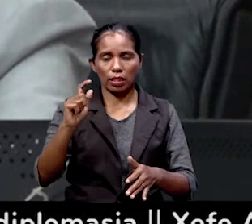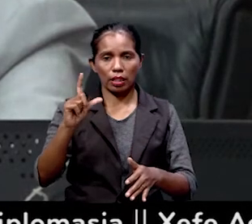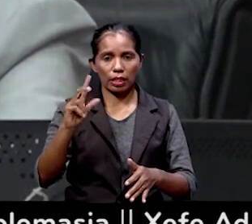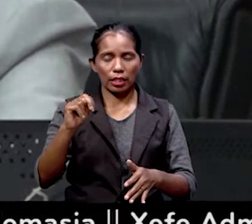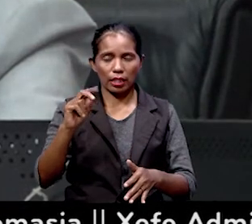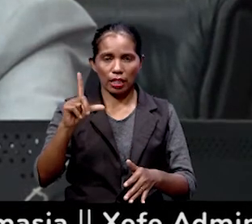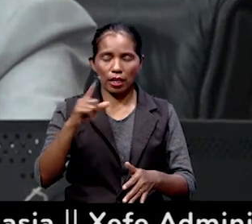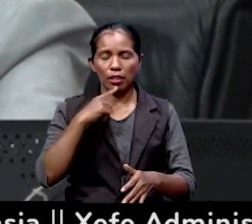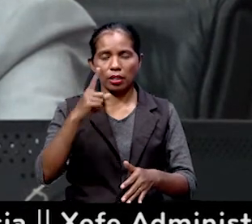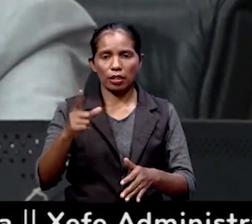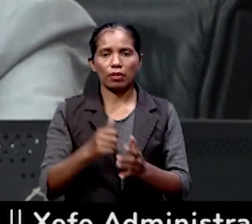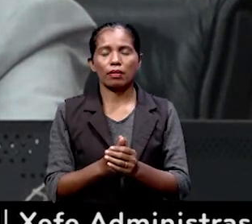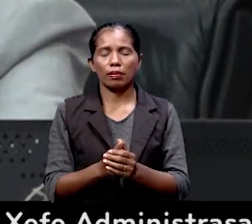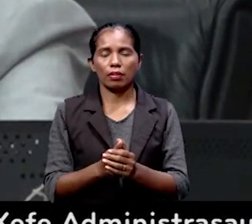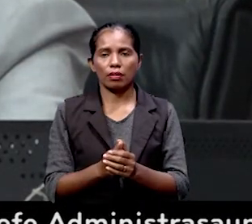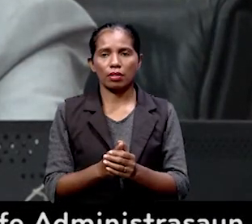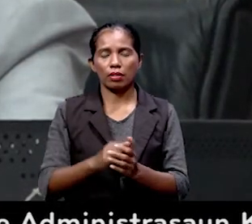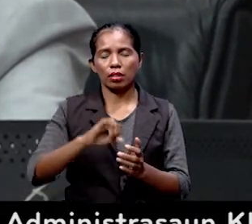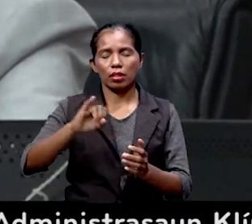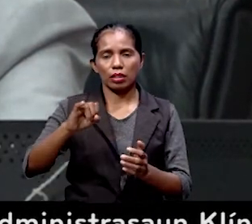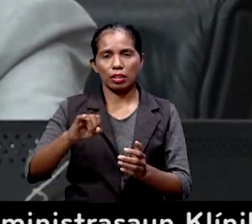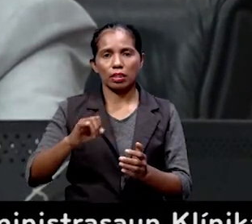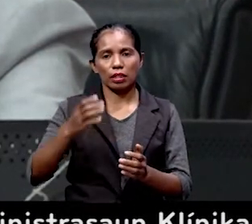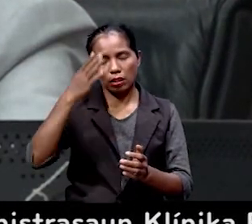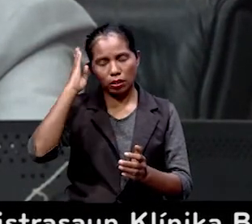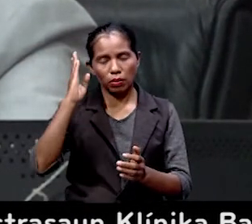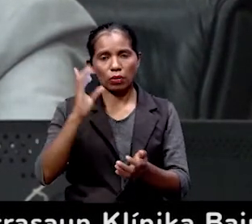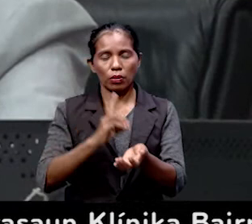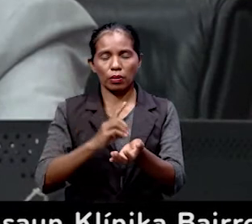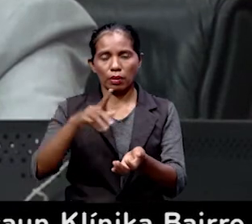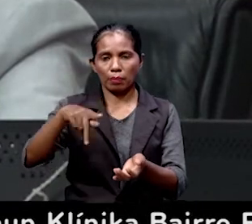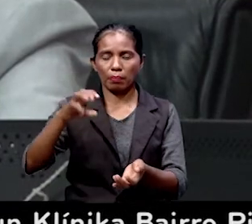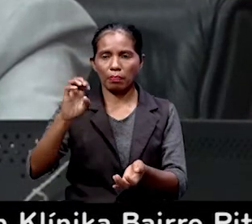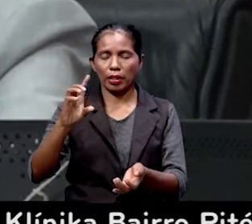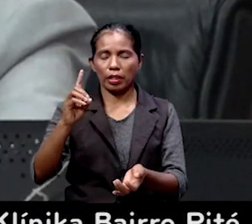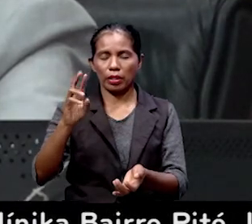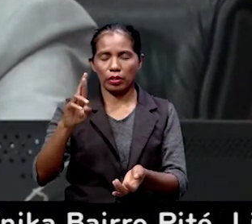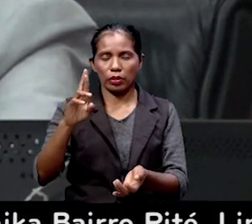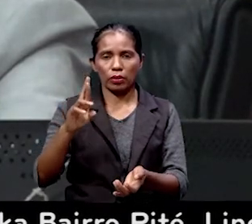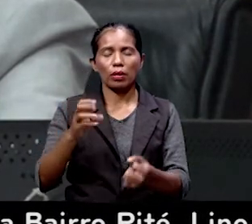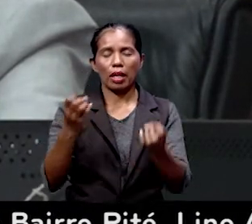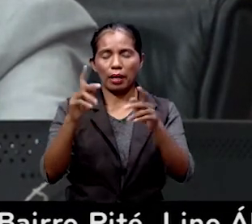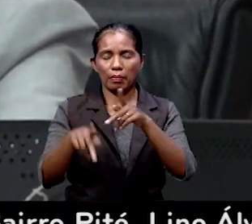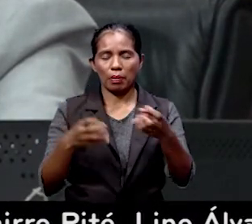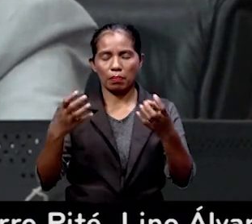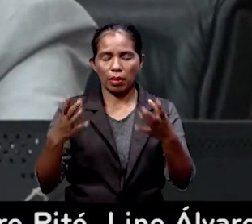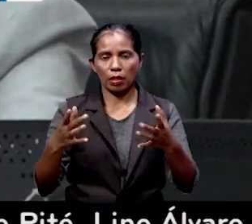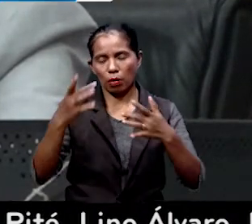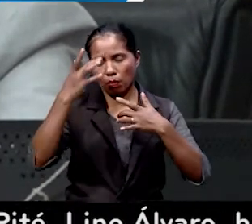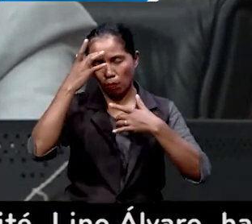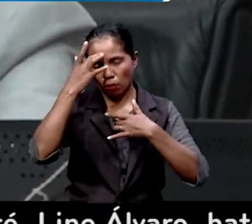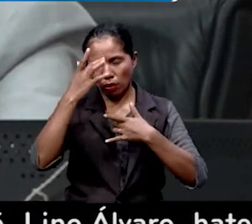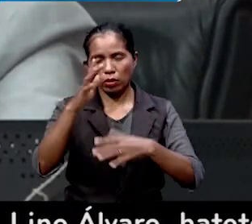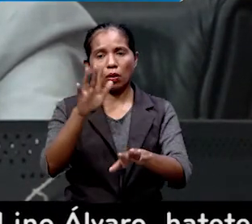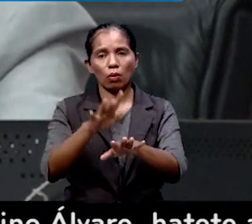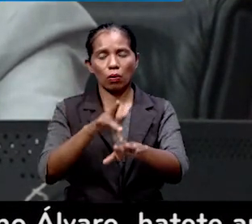assessor internacional, ida, senhor, doutor, Pedro Andrade, no, lubukida, maxofre, moras, ca, infetado, ro, SARS